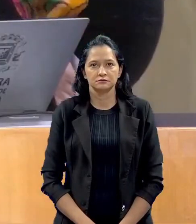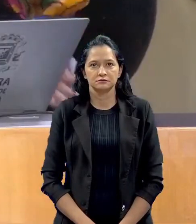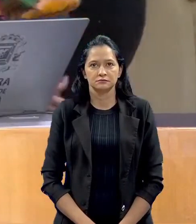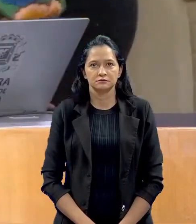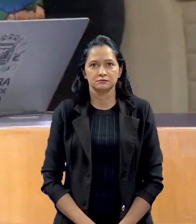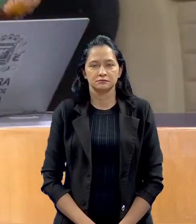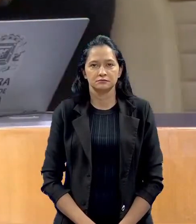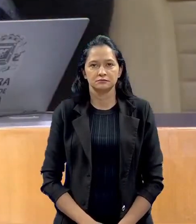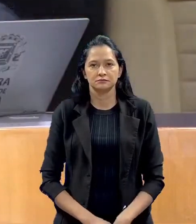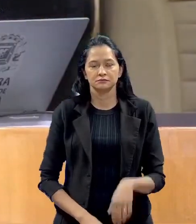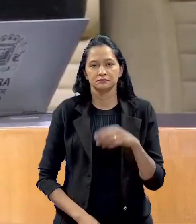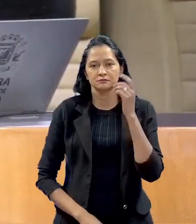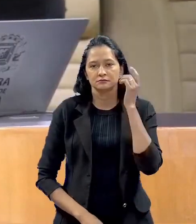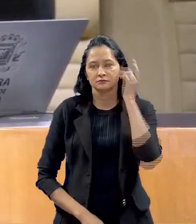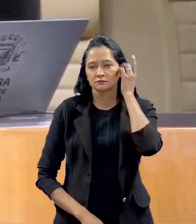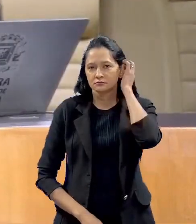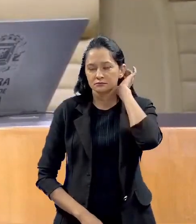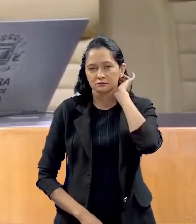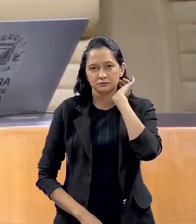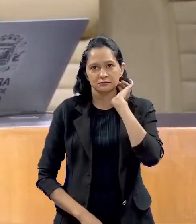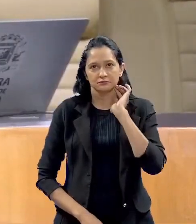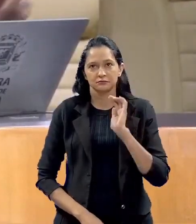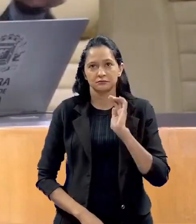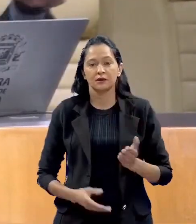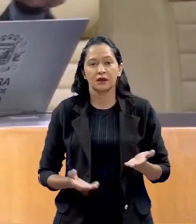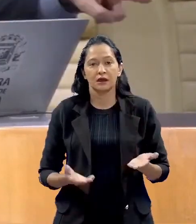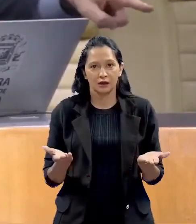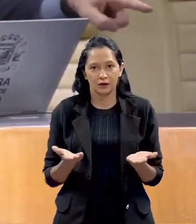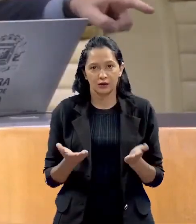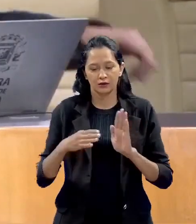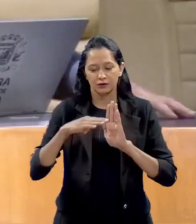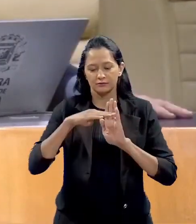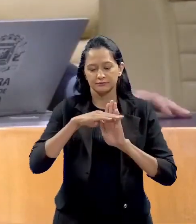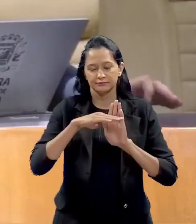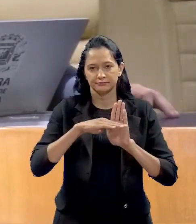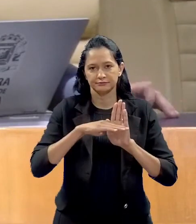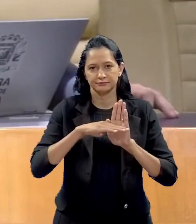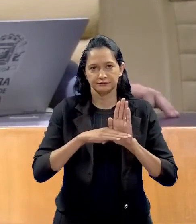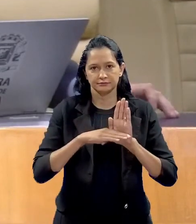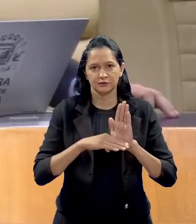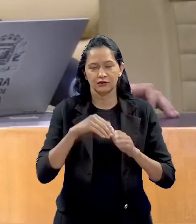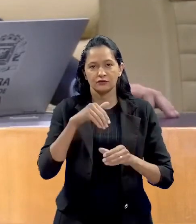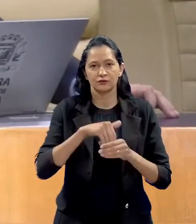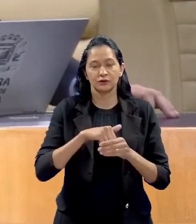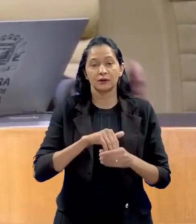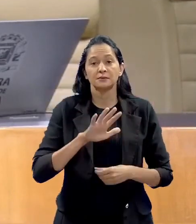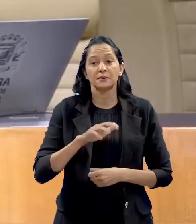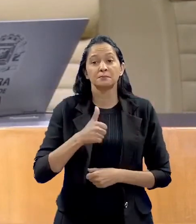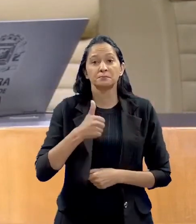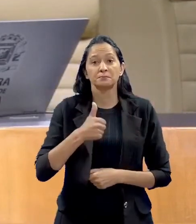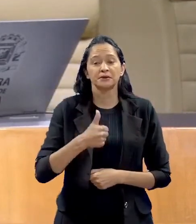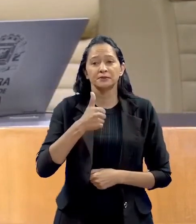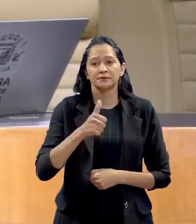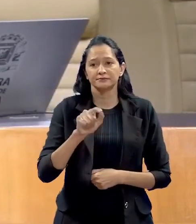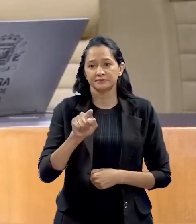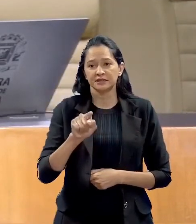Senhoras e senhores, irei entrar na pauta da ordem do dia. Primeiro, questão de ordem ao vereador Cabo